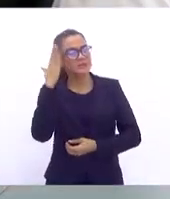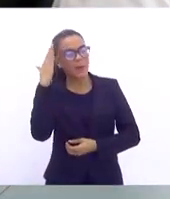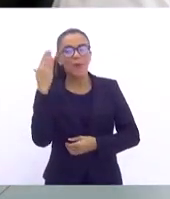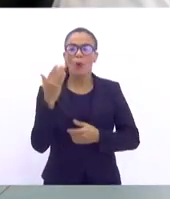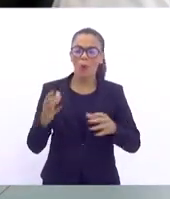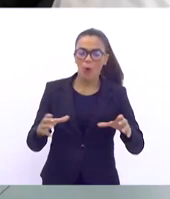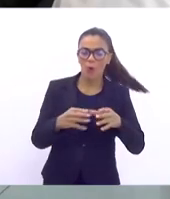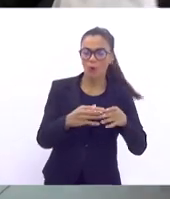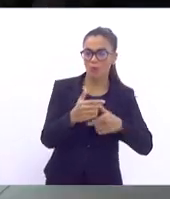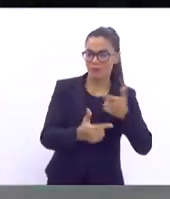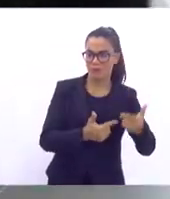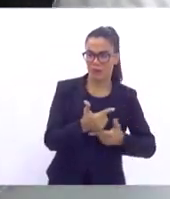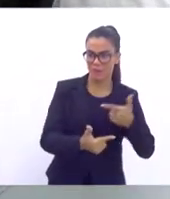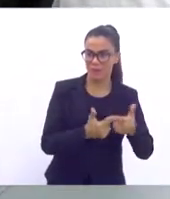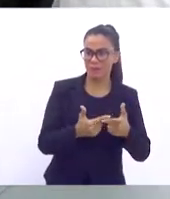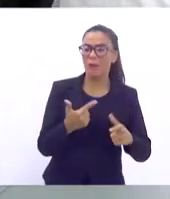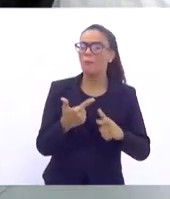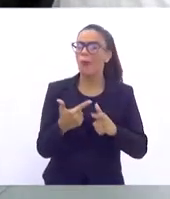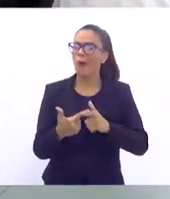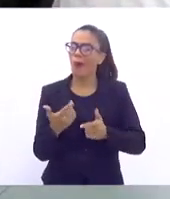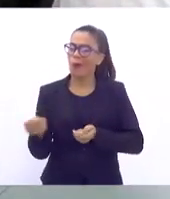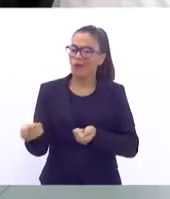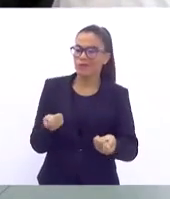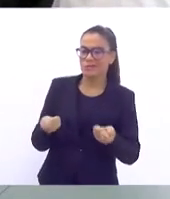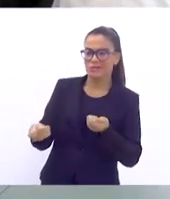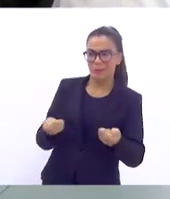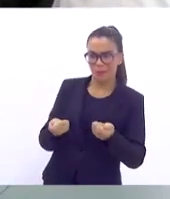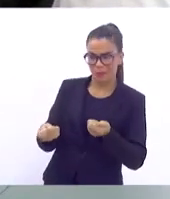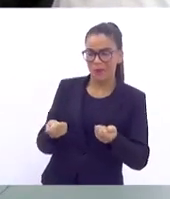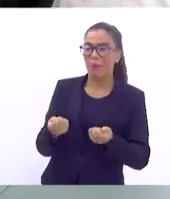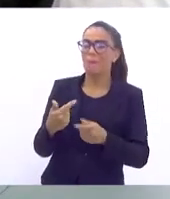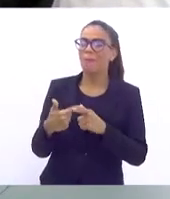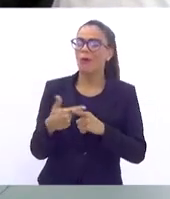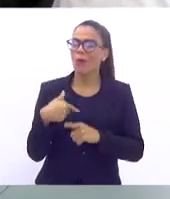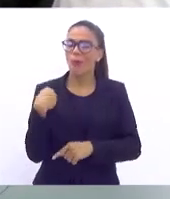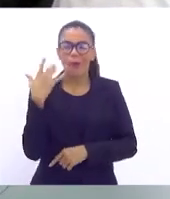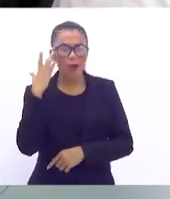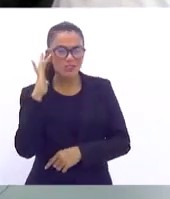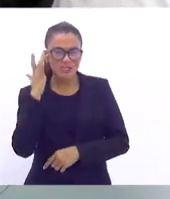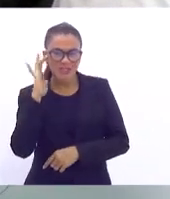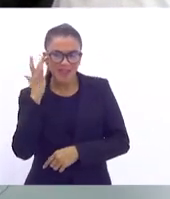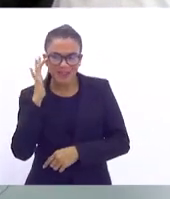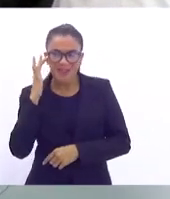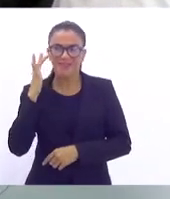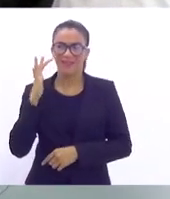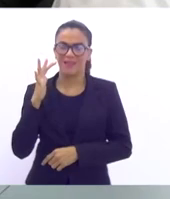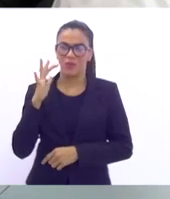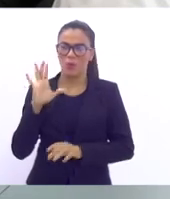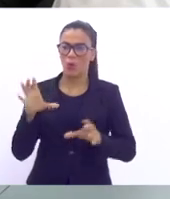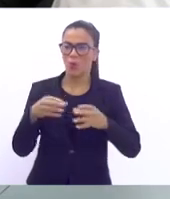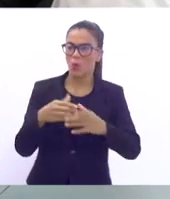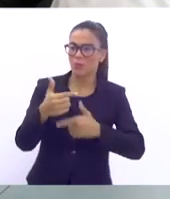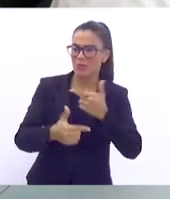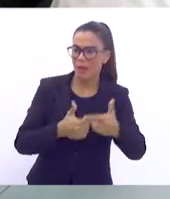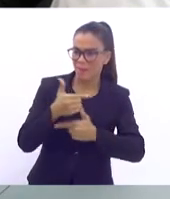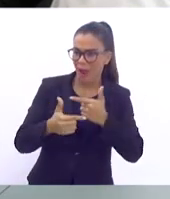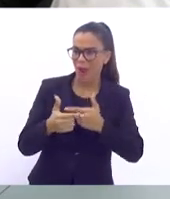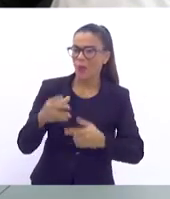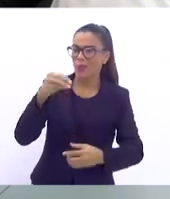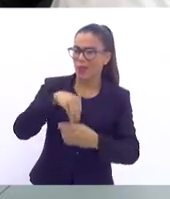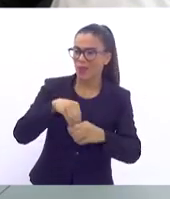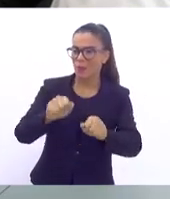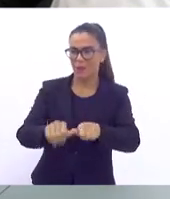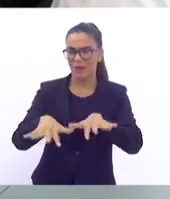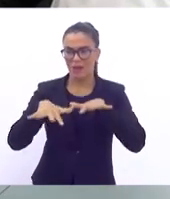por que que eu queria fazer essa ponderação que eu acho que a gente está interpretando as frentes parlamentares como um